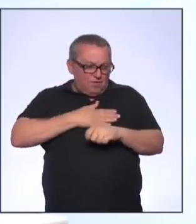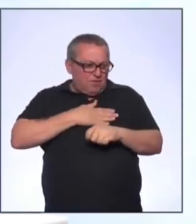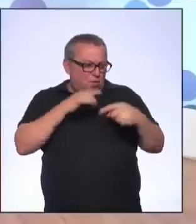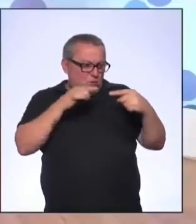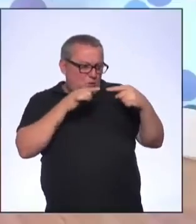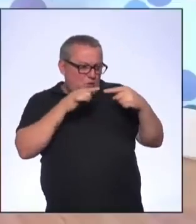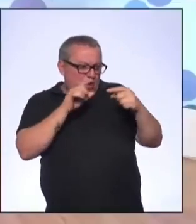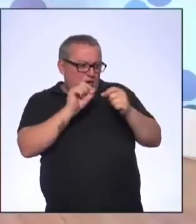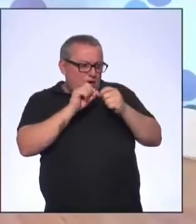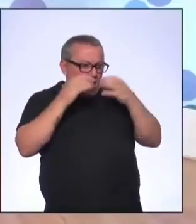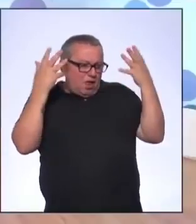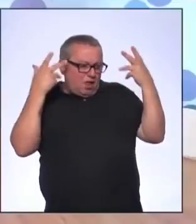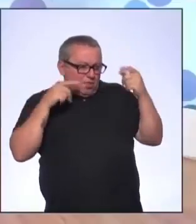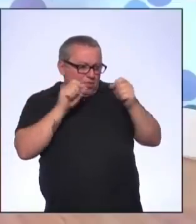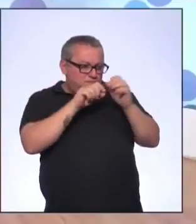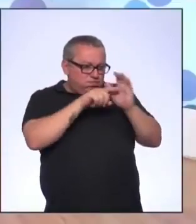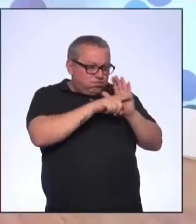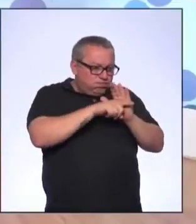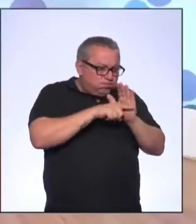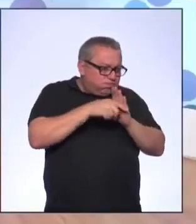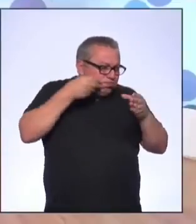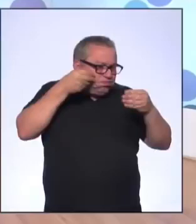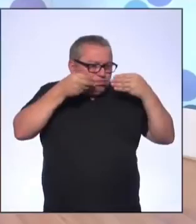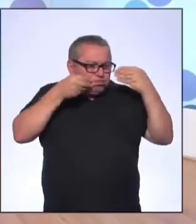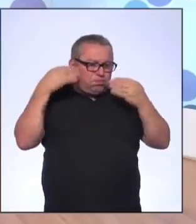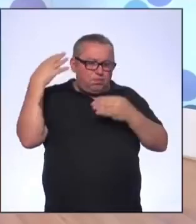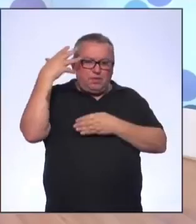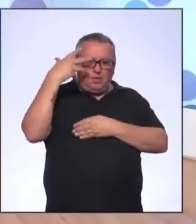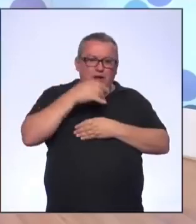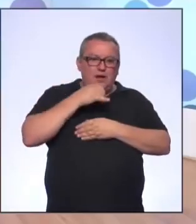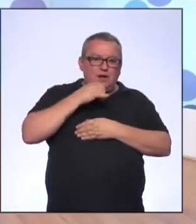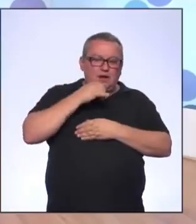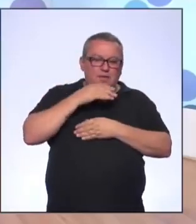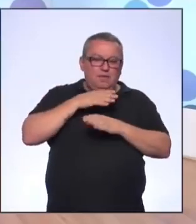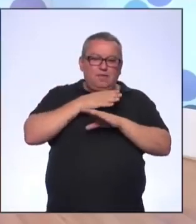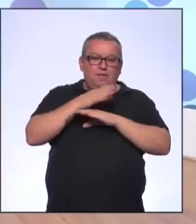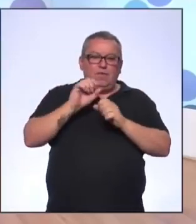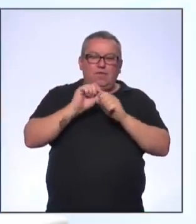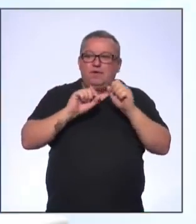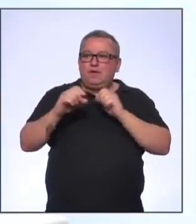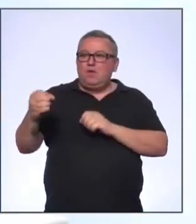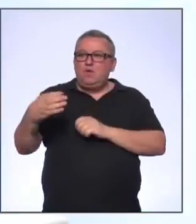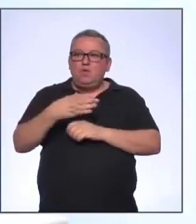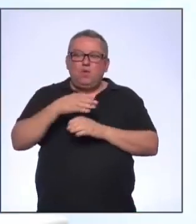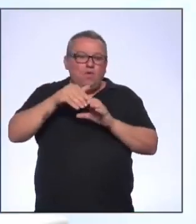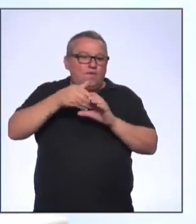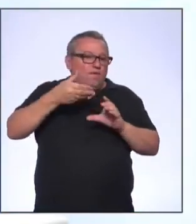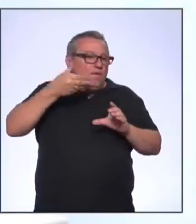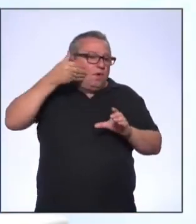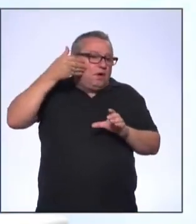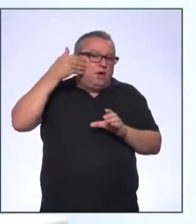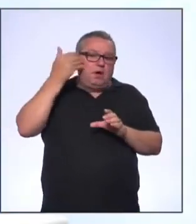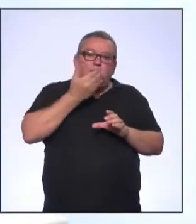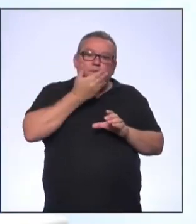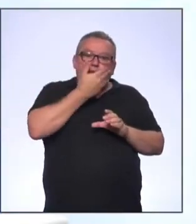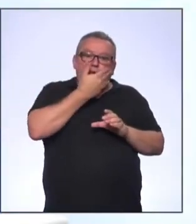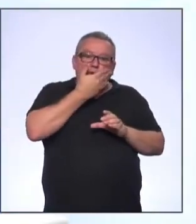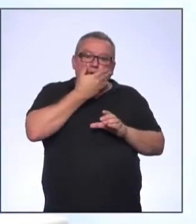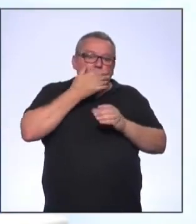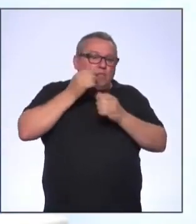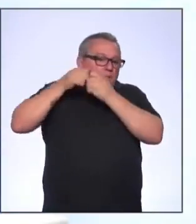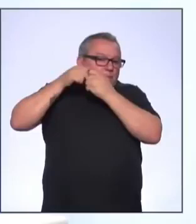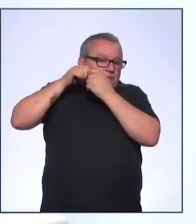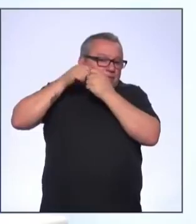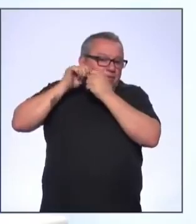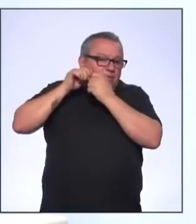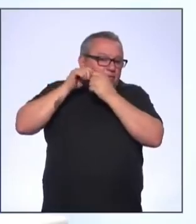animais para fins cosméticos? Por exemplo, vou criar um novo creme para reduzir a acne, né,